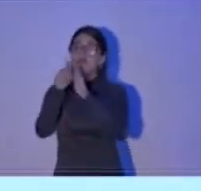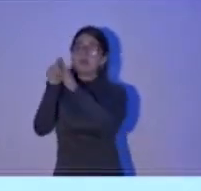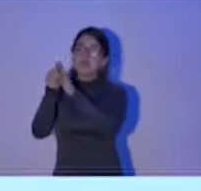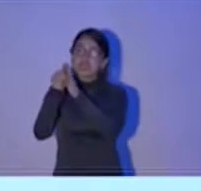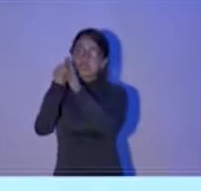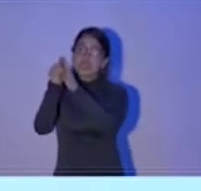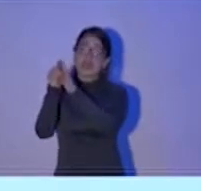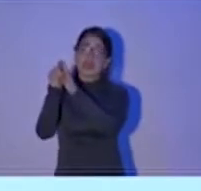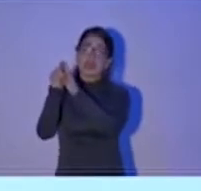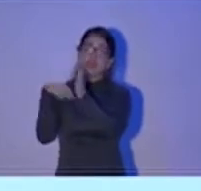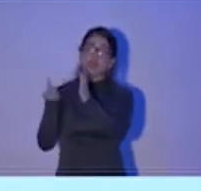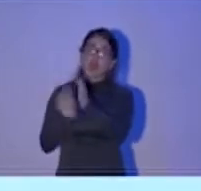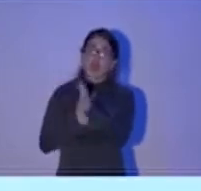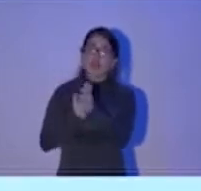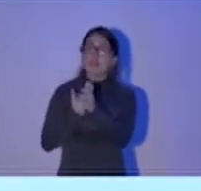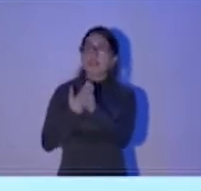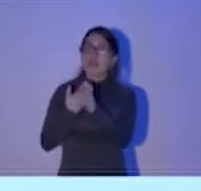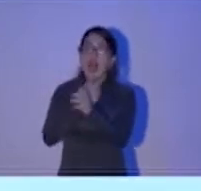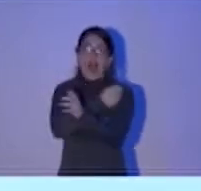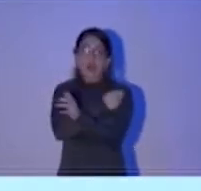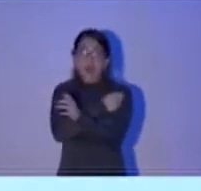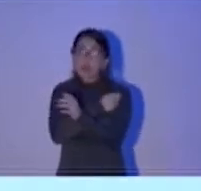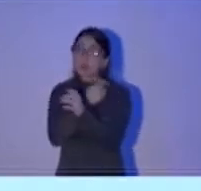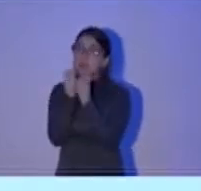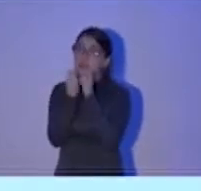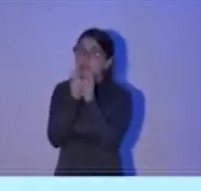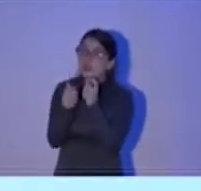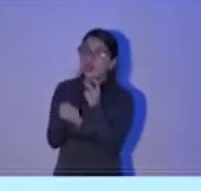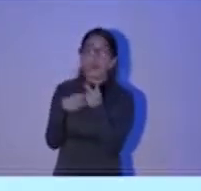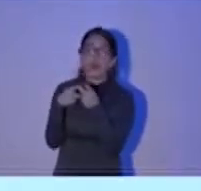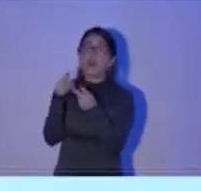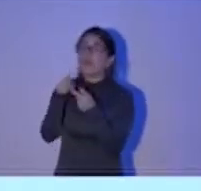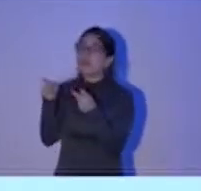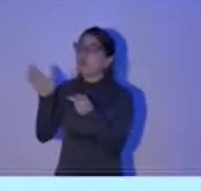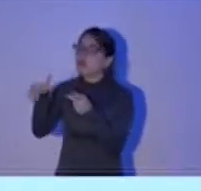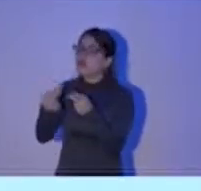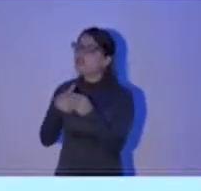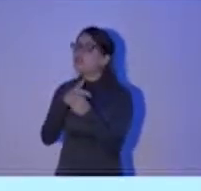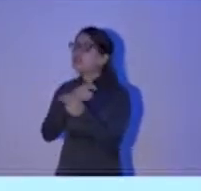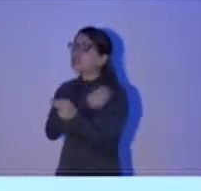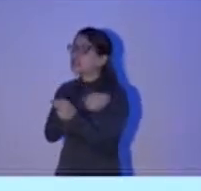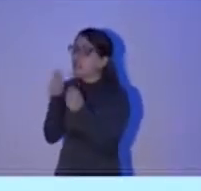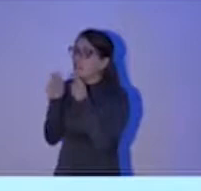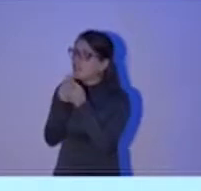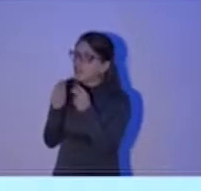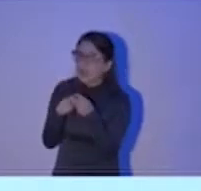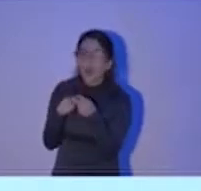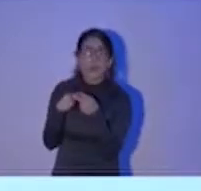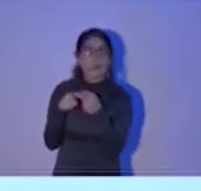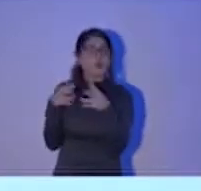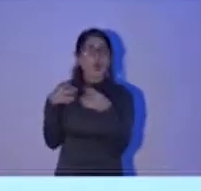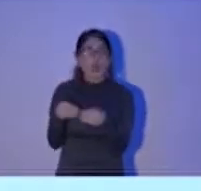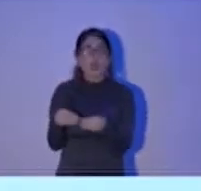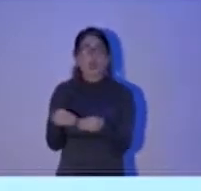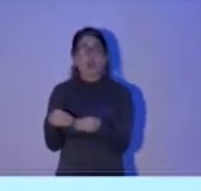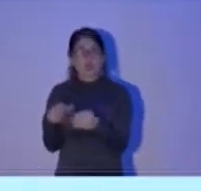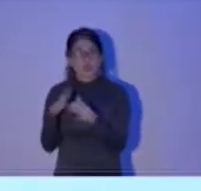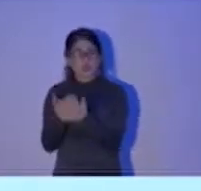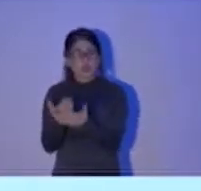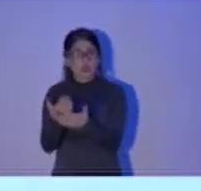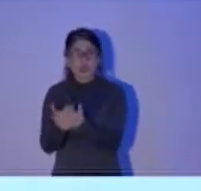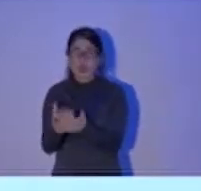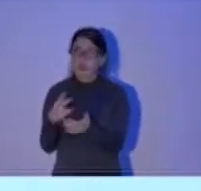entrevistamos alunos, professores das mais diferentes idades, das todas as redes, inclusive particular,